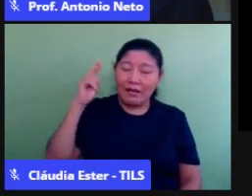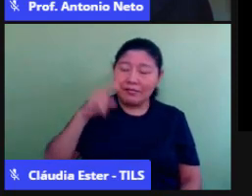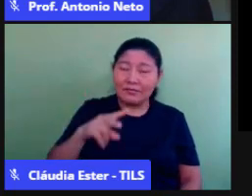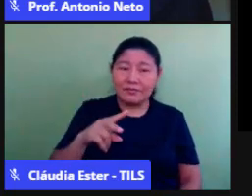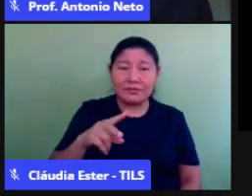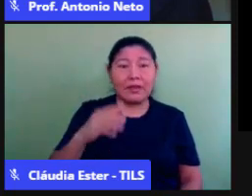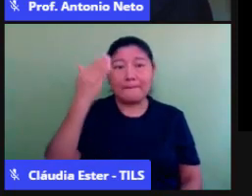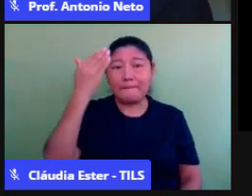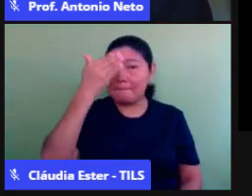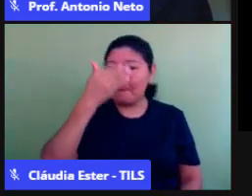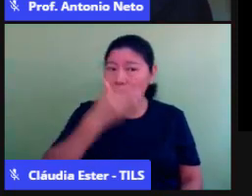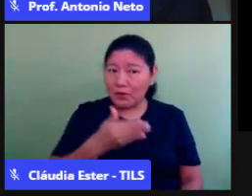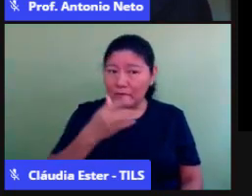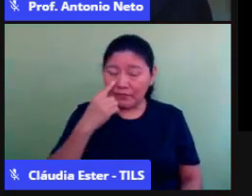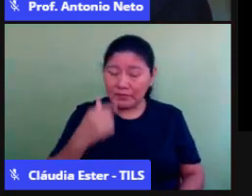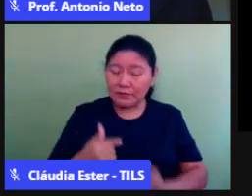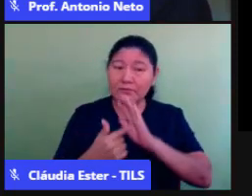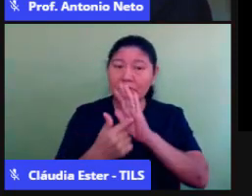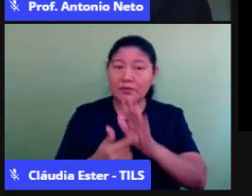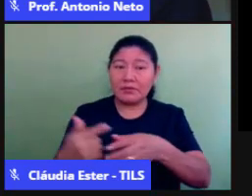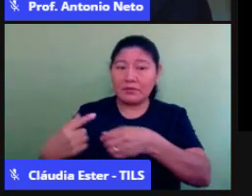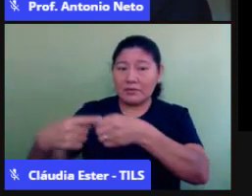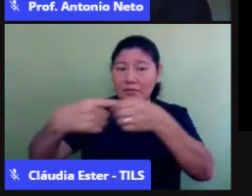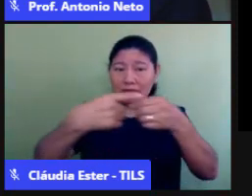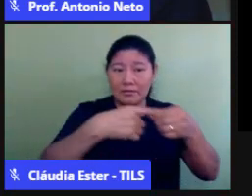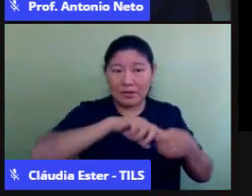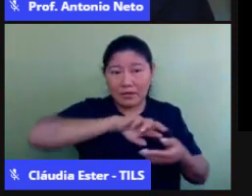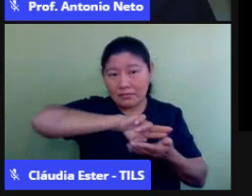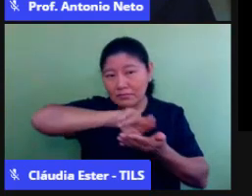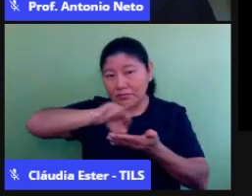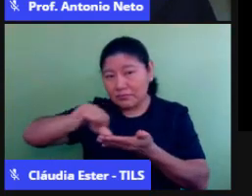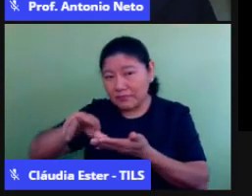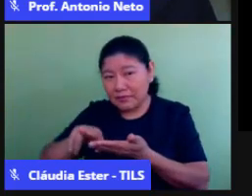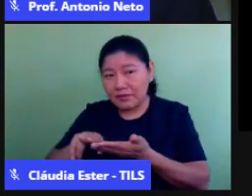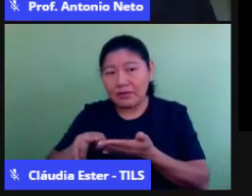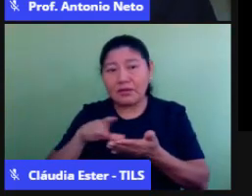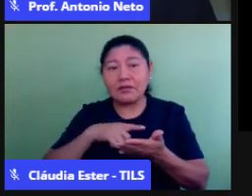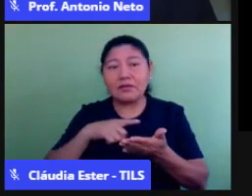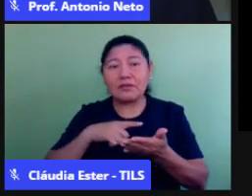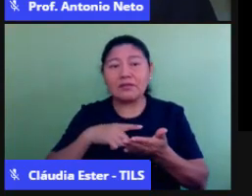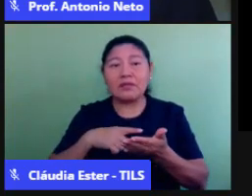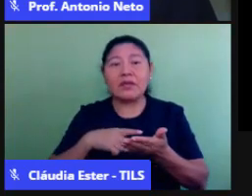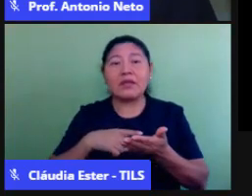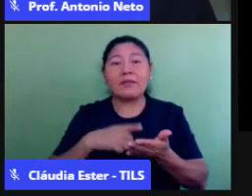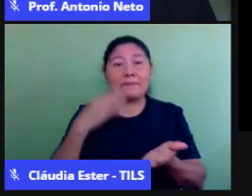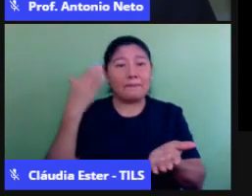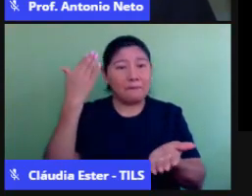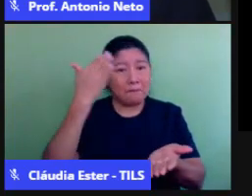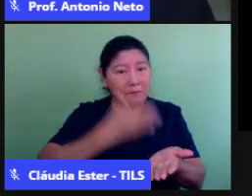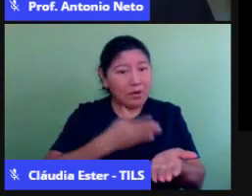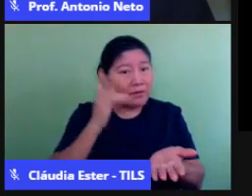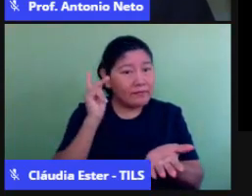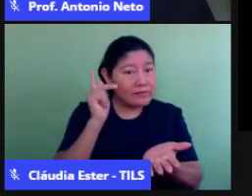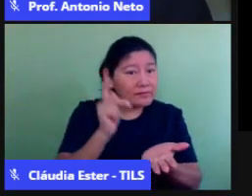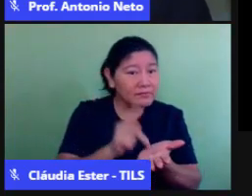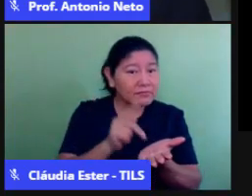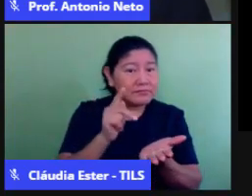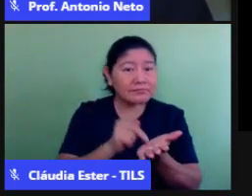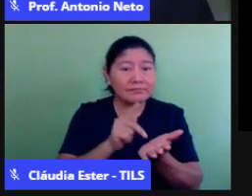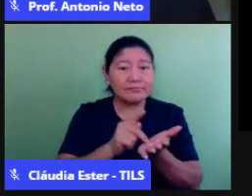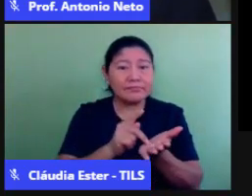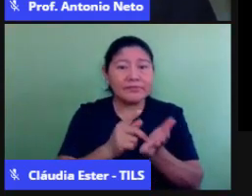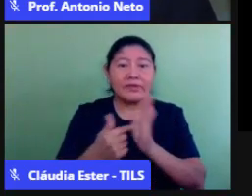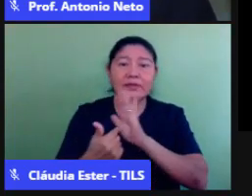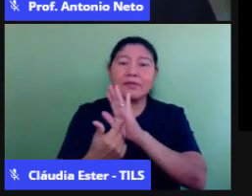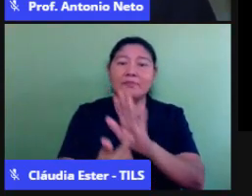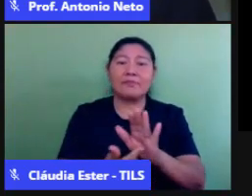né, em Chapadão do Sul, em Água Clara, Alcinópolis, Paranaíba, e esses são os vestígios. Esse é um lugar para